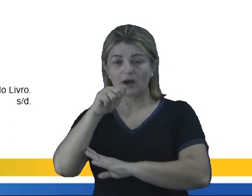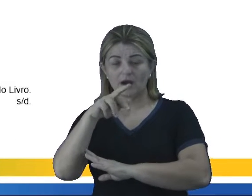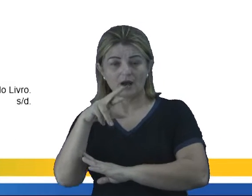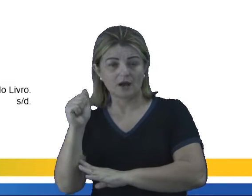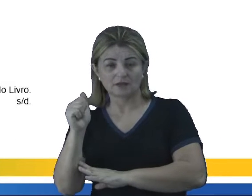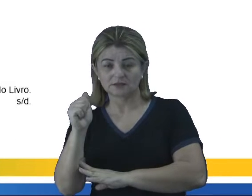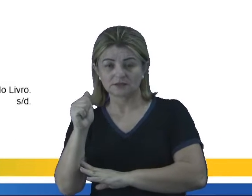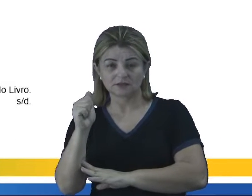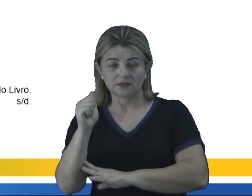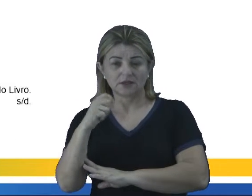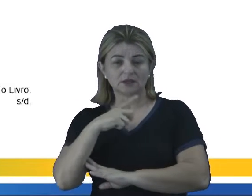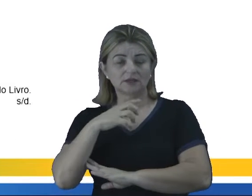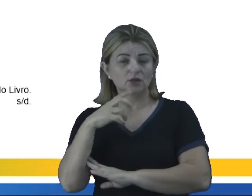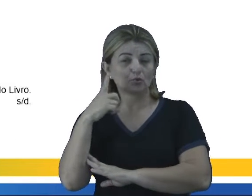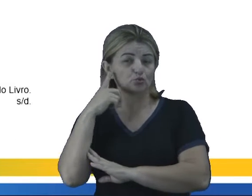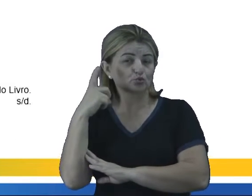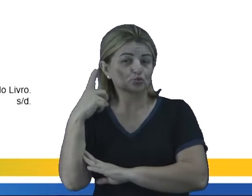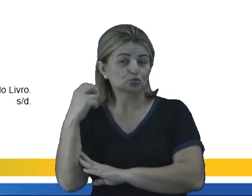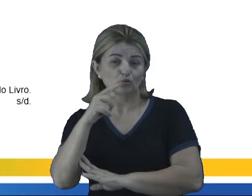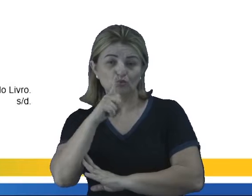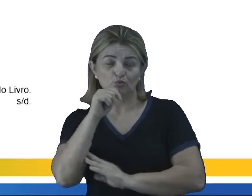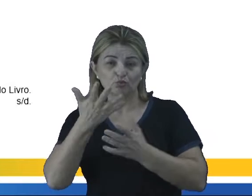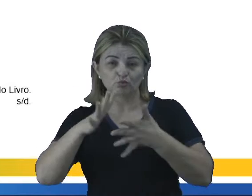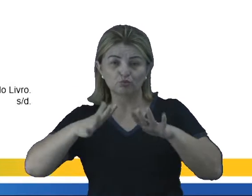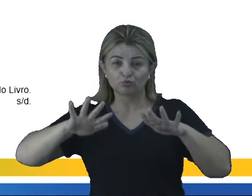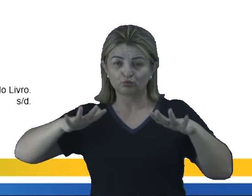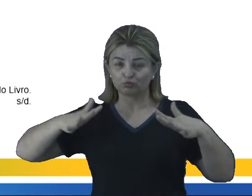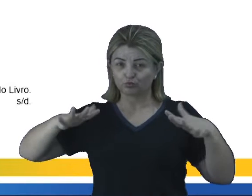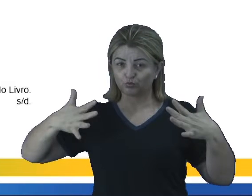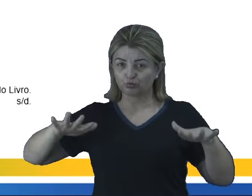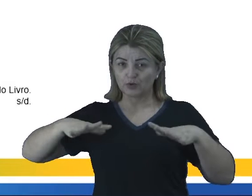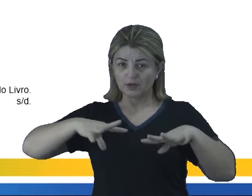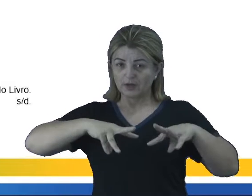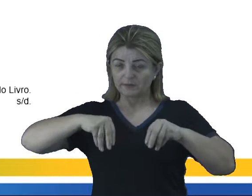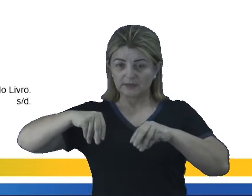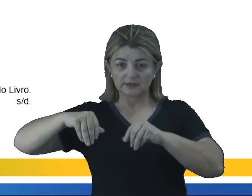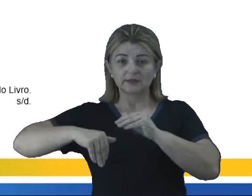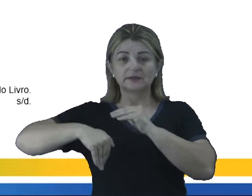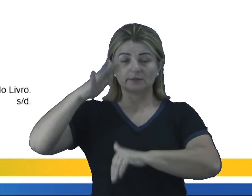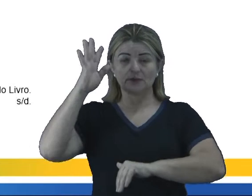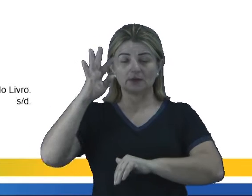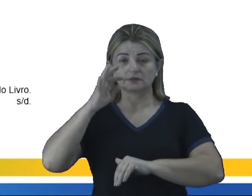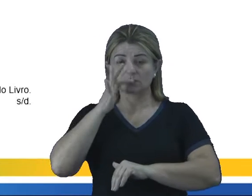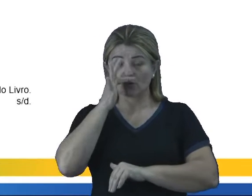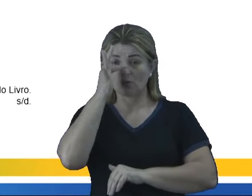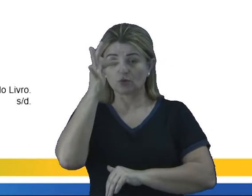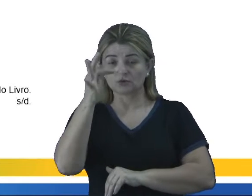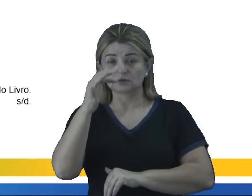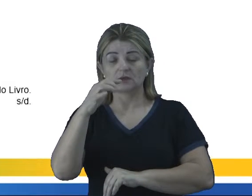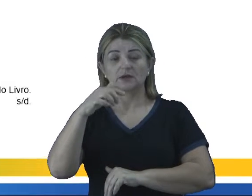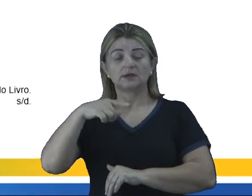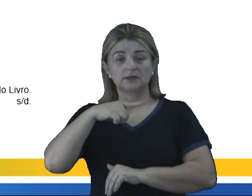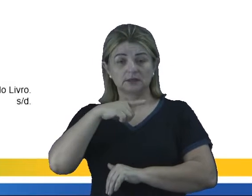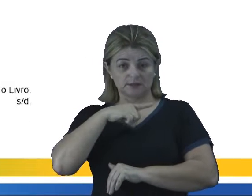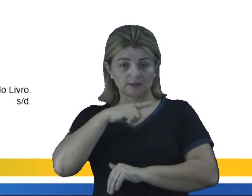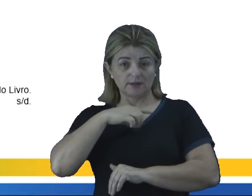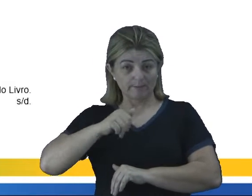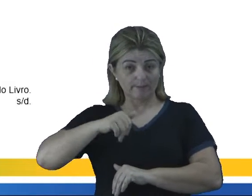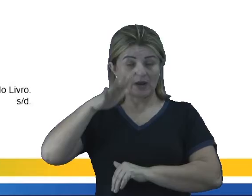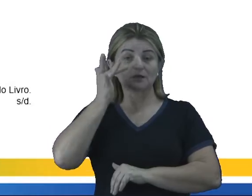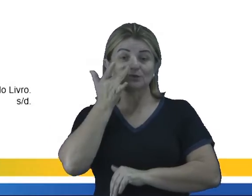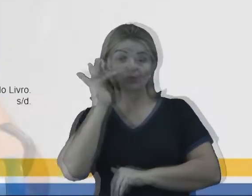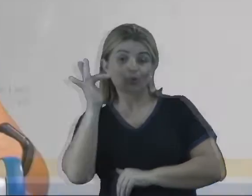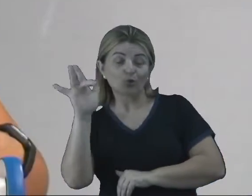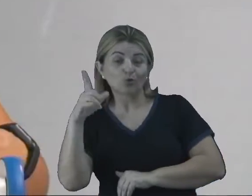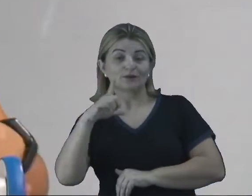geração romântica. O fundamento desse lirismo é, letra A, a angústia, alimentada